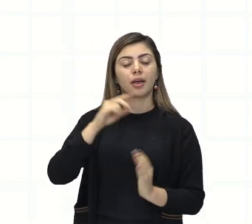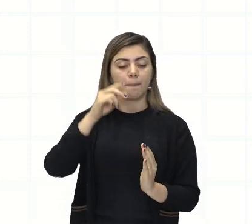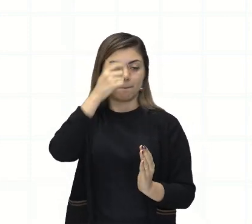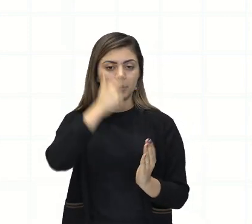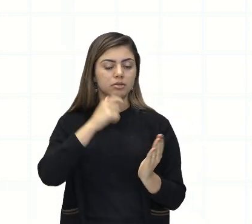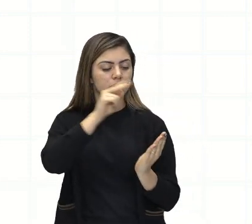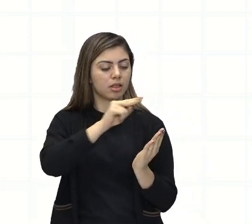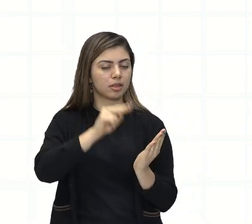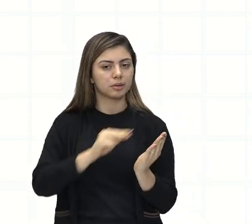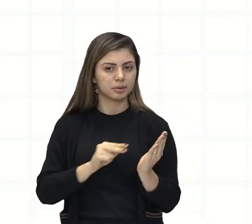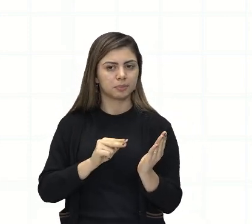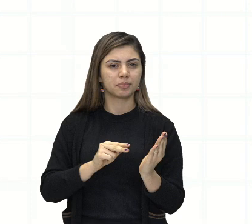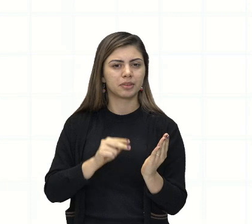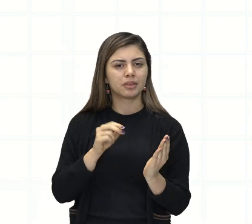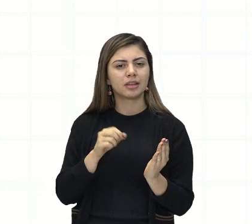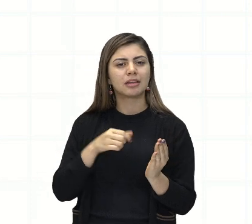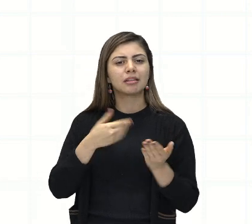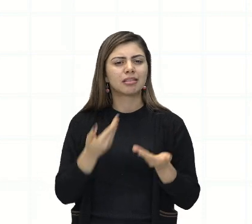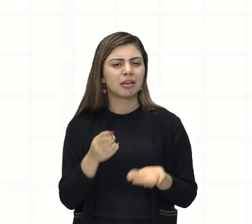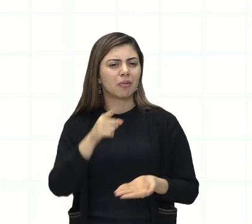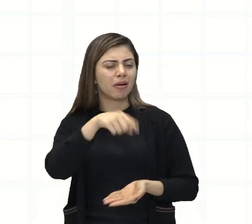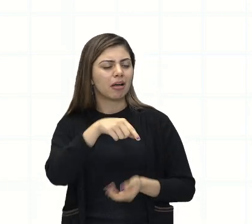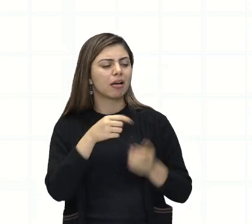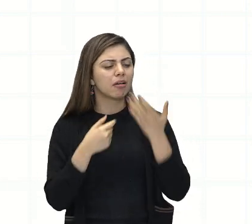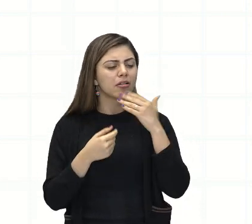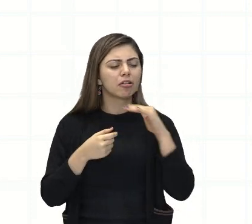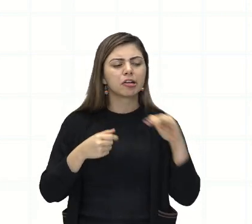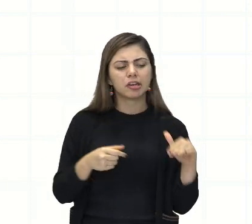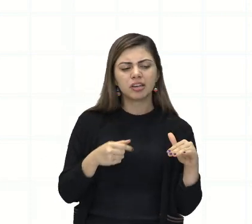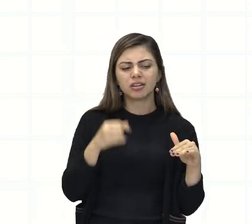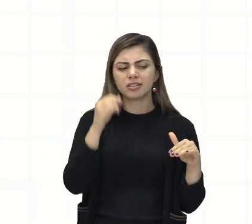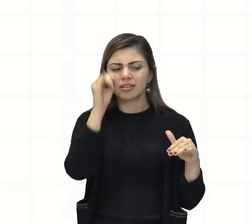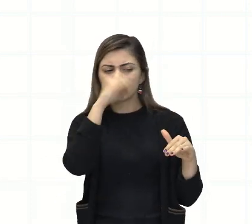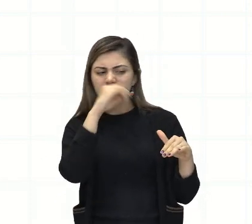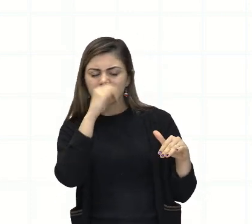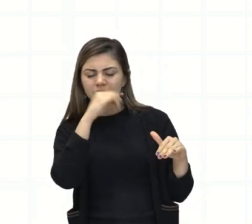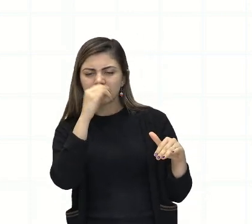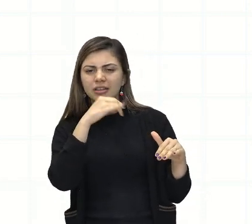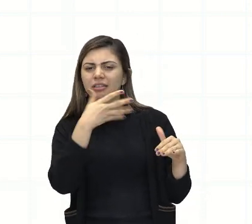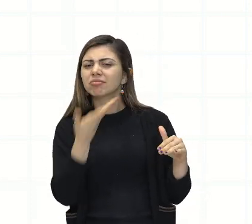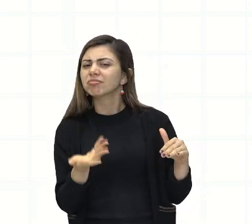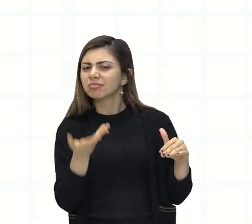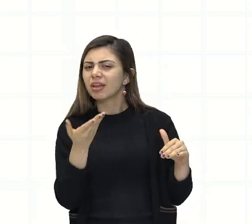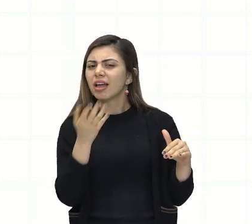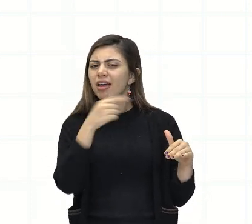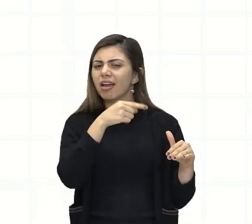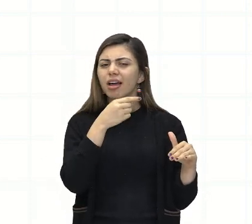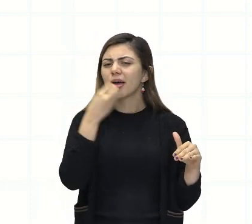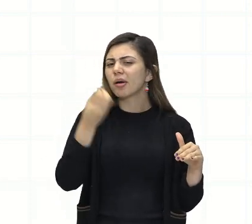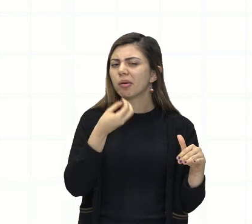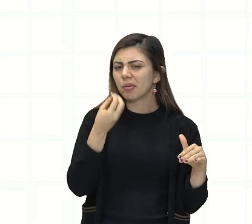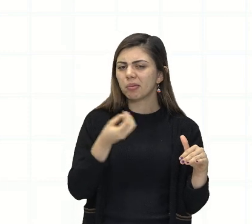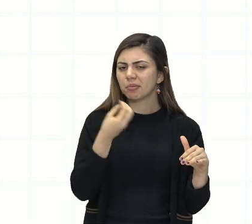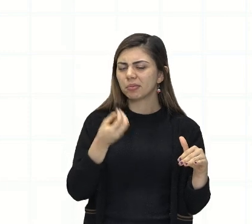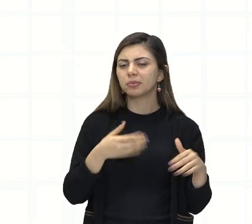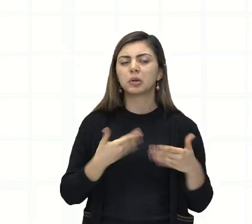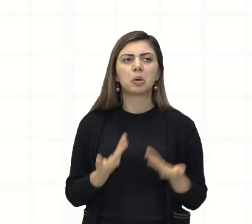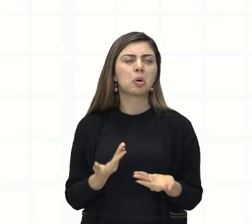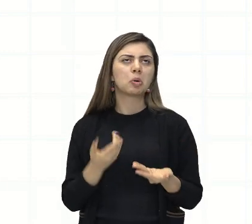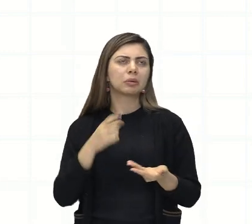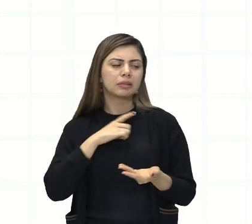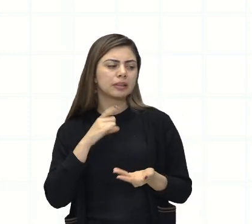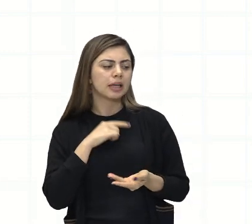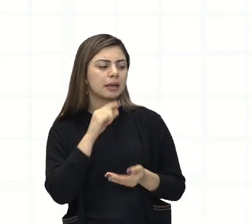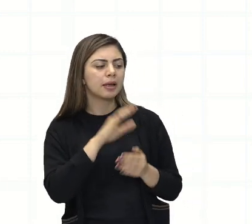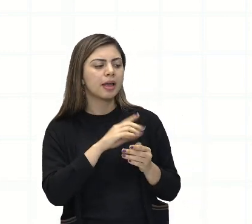seria mesmo seu tanto tolinha? Será que a Nininha realmente é tão tola quanto as pessoas pensam? Tão boba como as pessoas pensam? Ou tem alguma